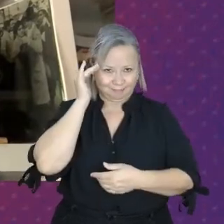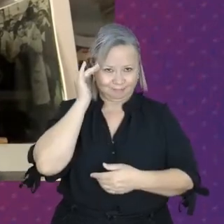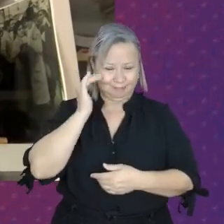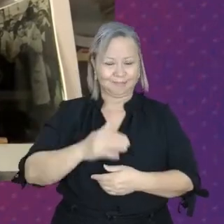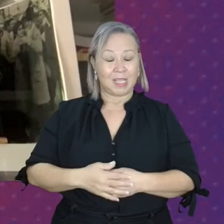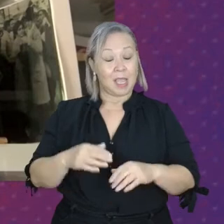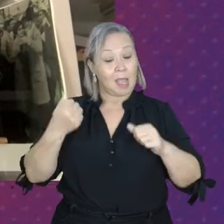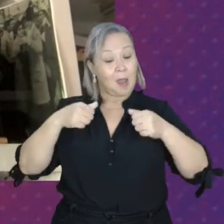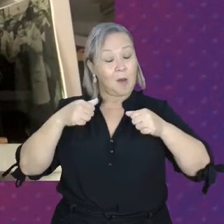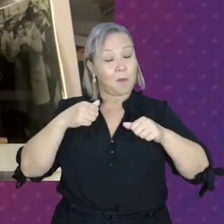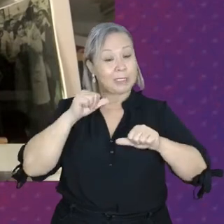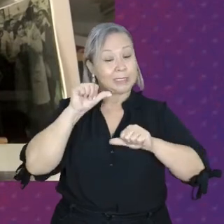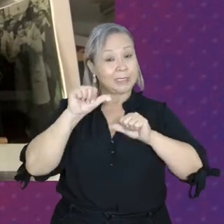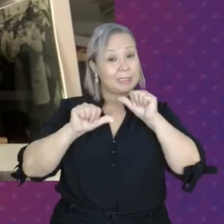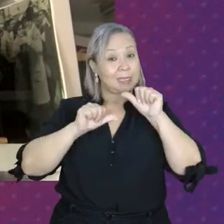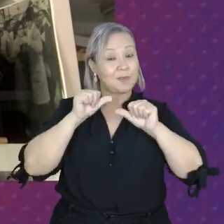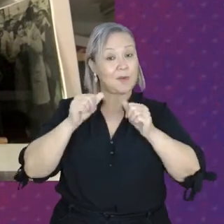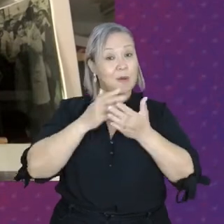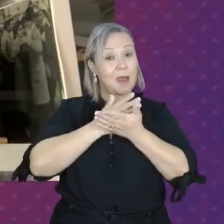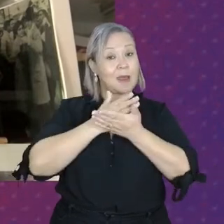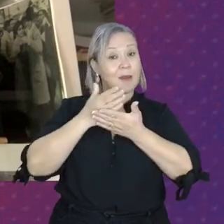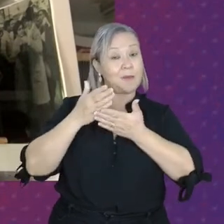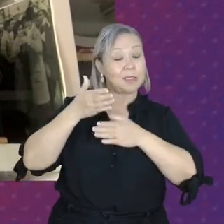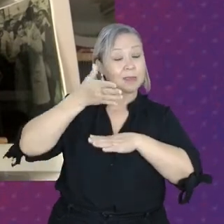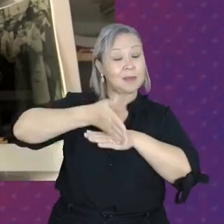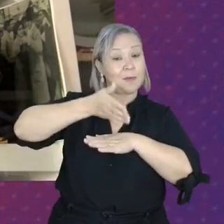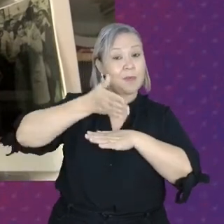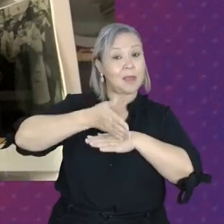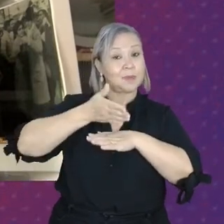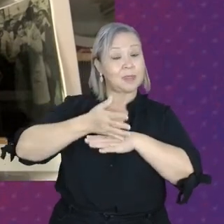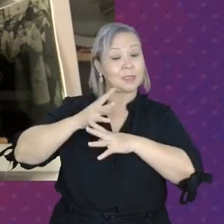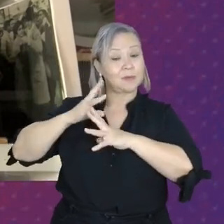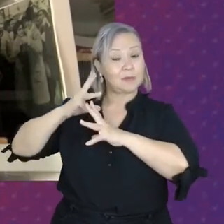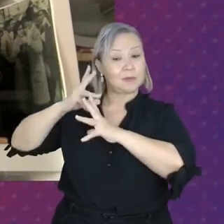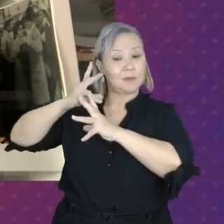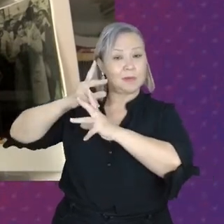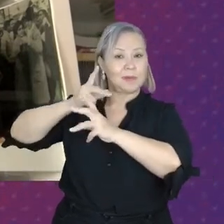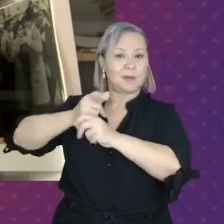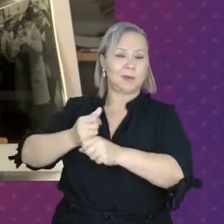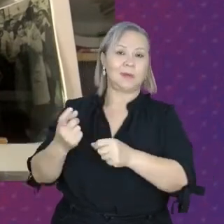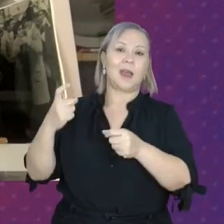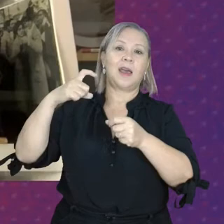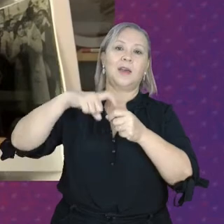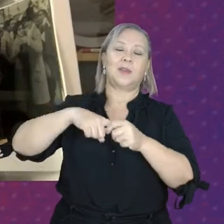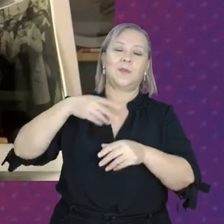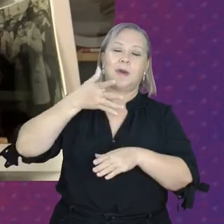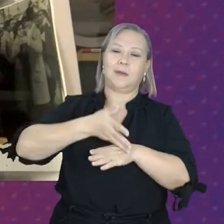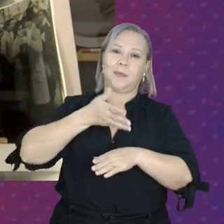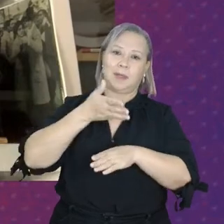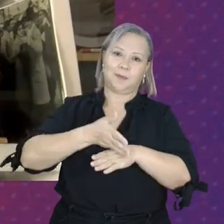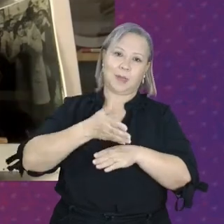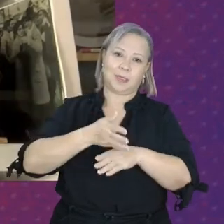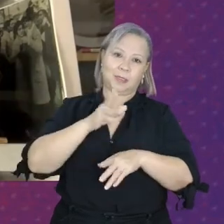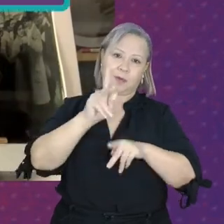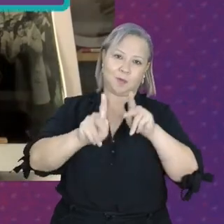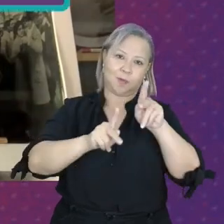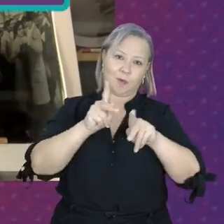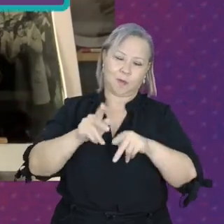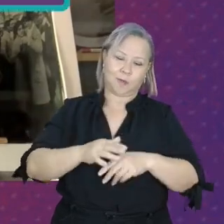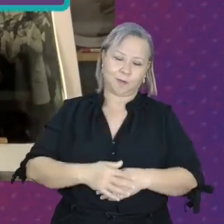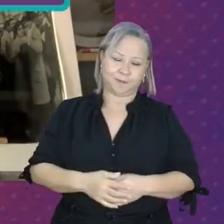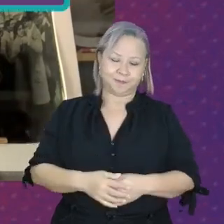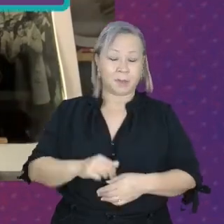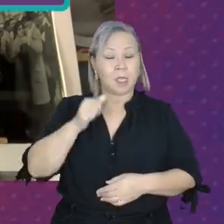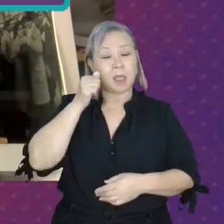ser transformada a partir da participação, da retomada da participação. Então, as mulheres que